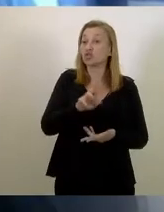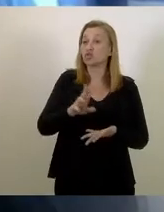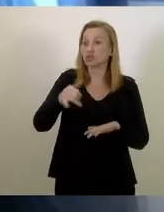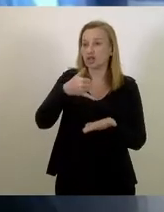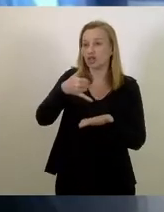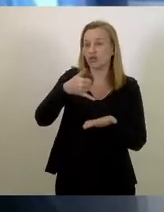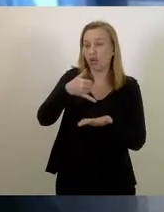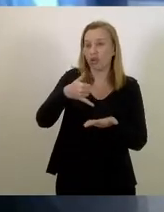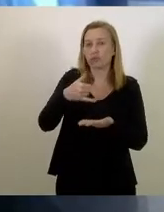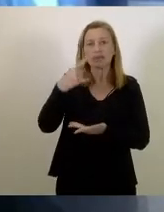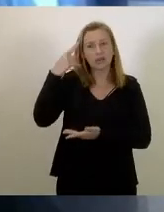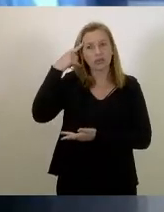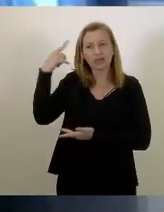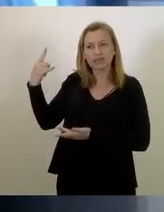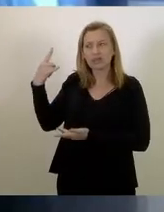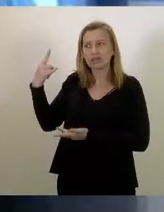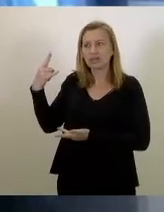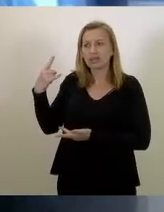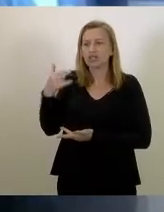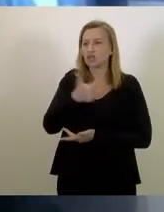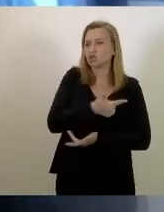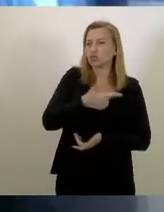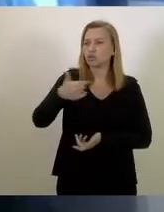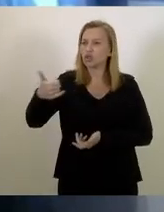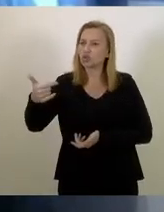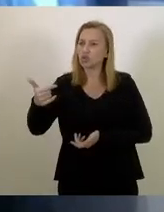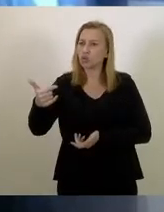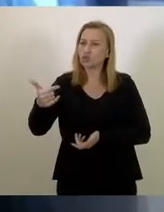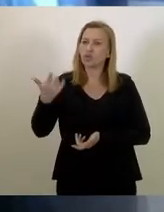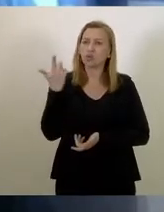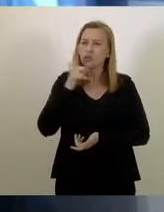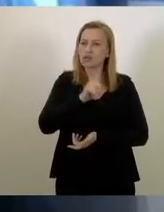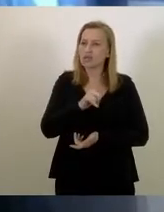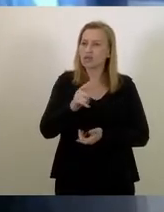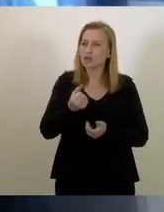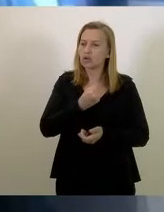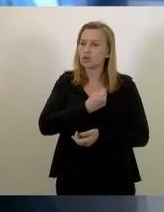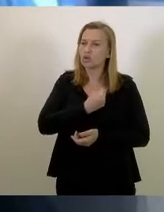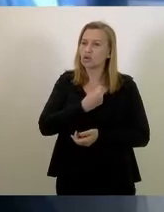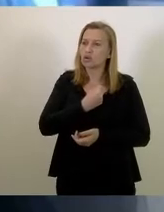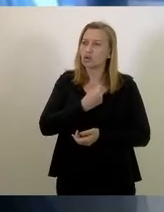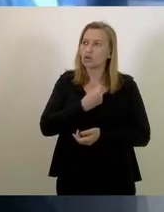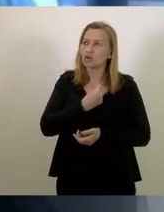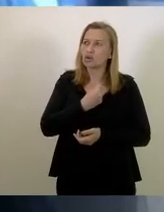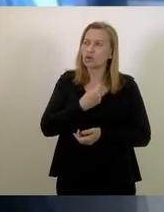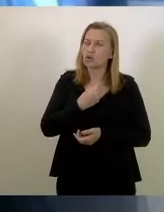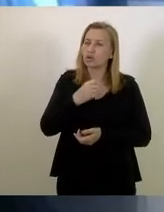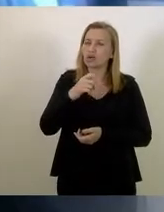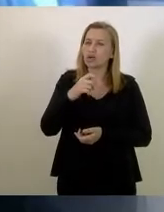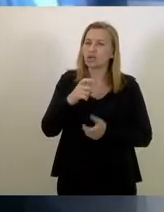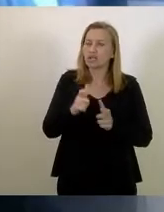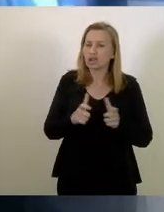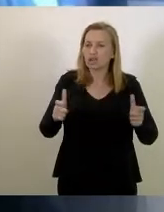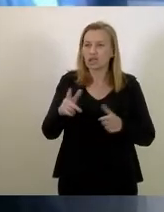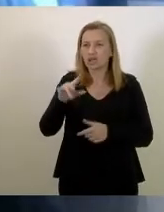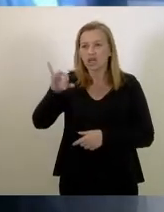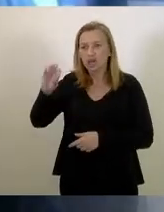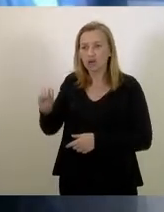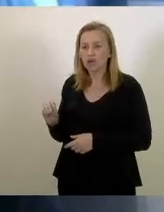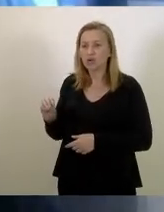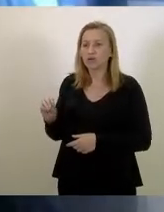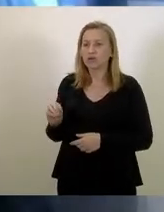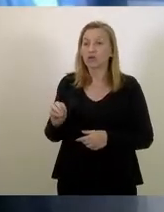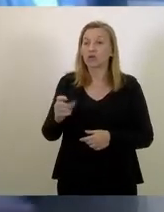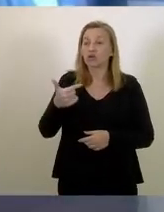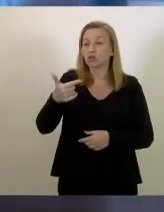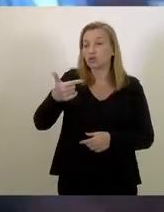ter uma ideia em dois mil e doze nós conseguimos no grande rio recolher doze milhões de litros de